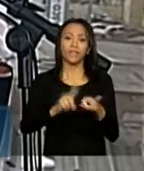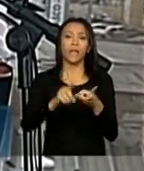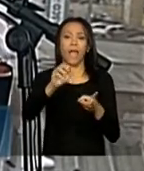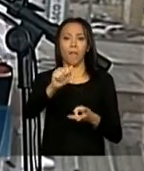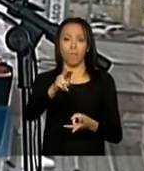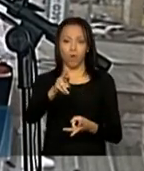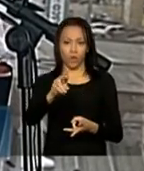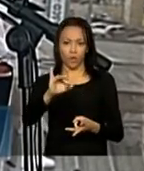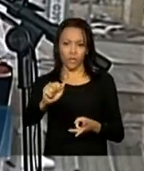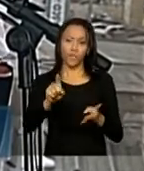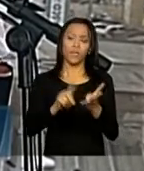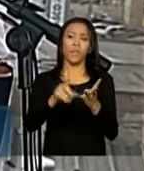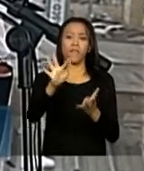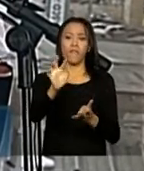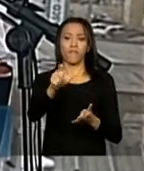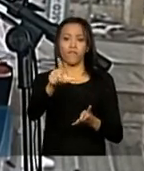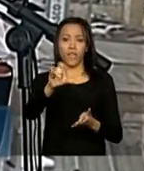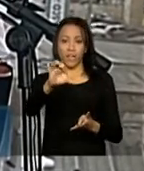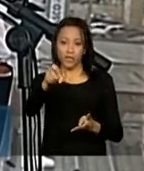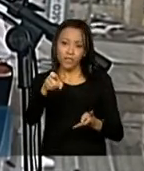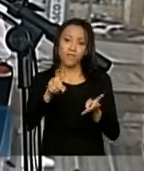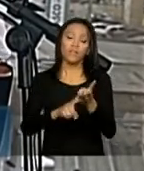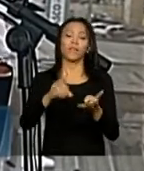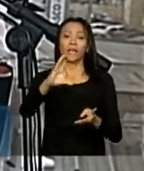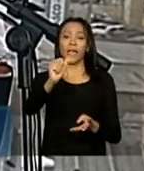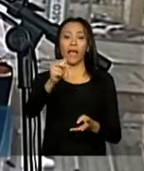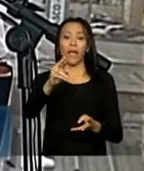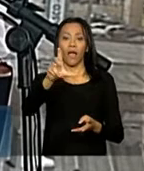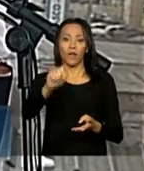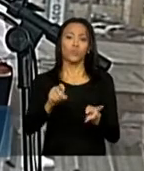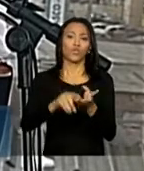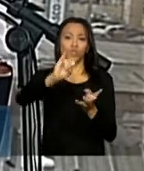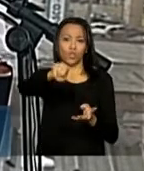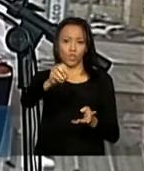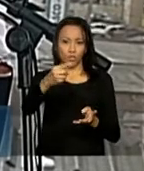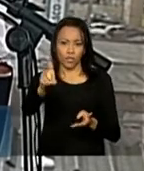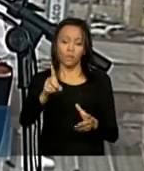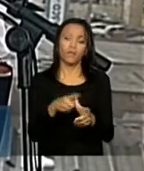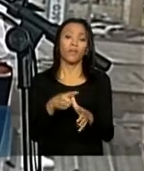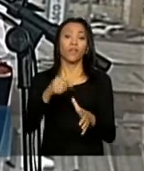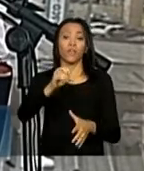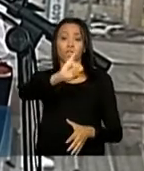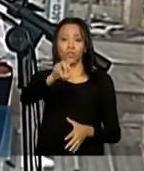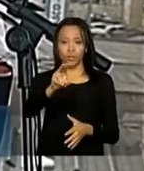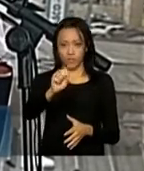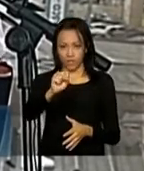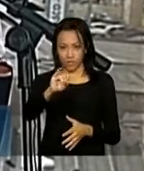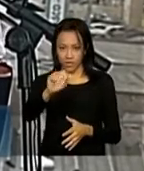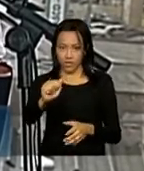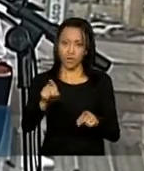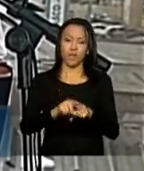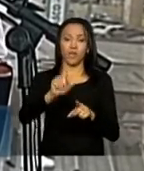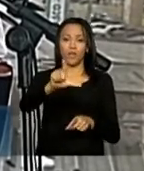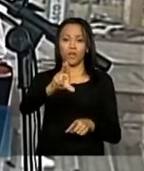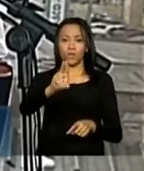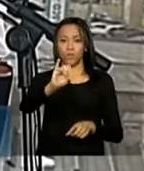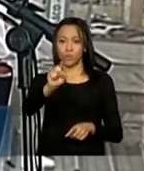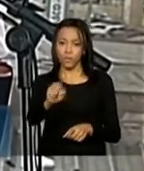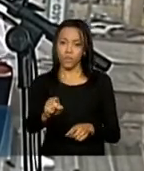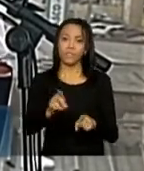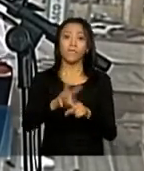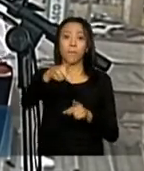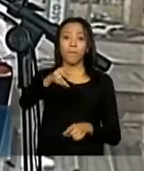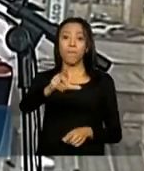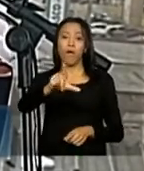Teixeira, Félix Júnior, João Carlos Bacelar, Zé Rocha, Josias Gomes, Luiz Argolo,